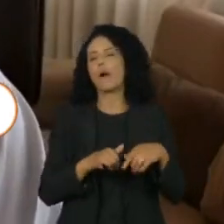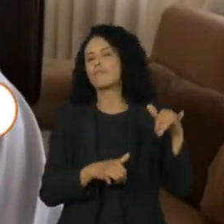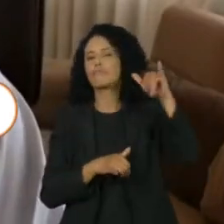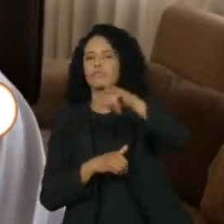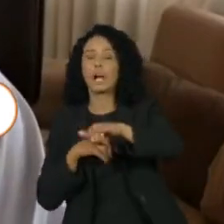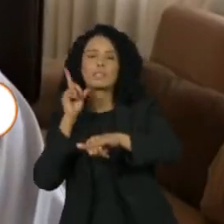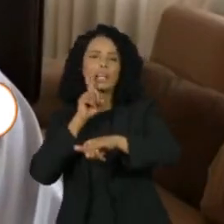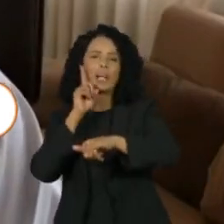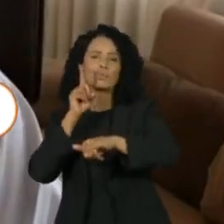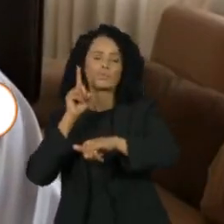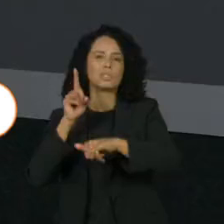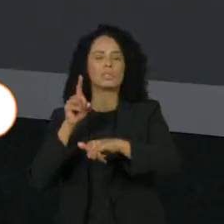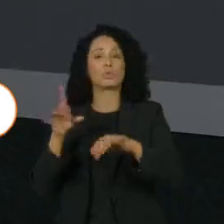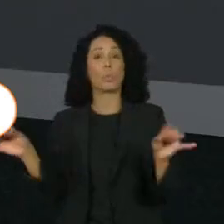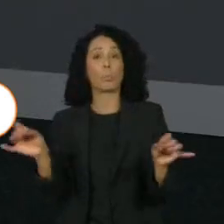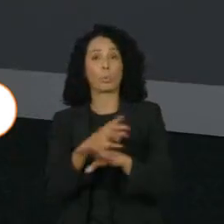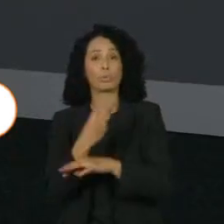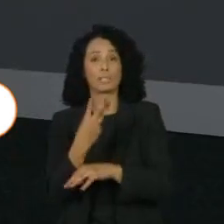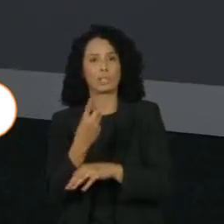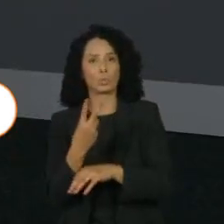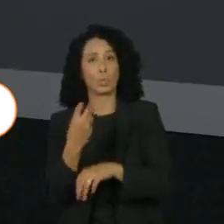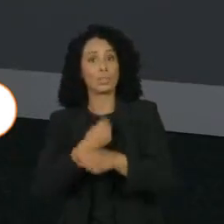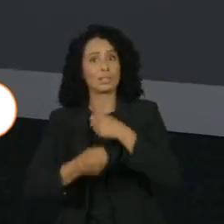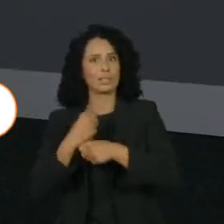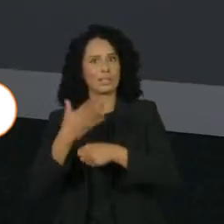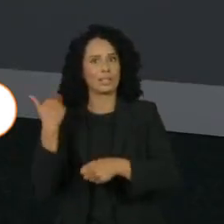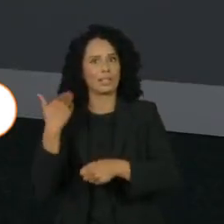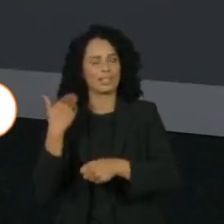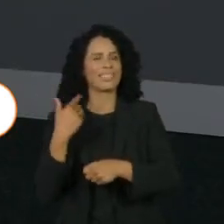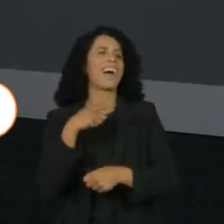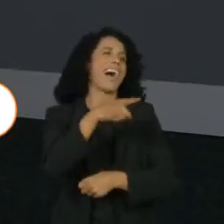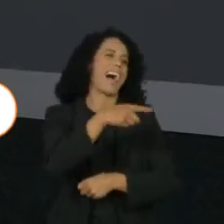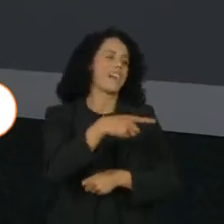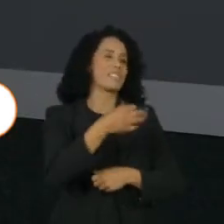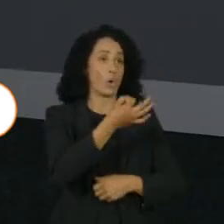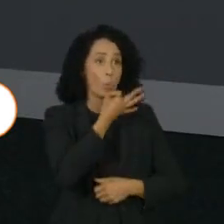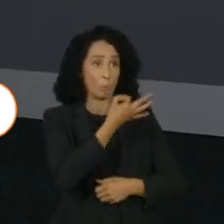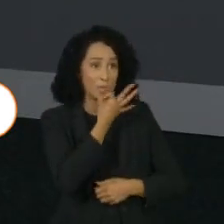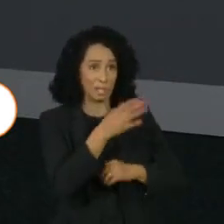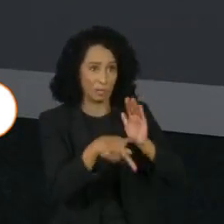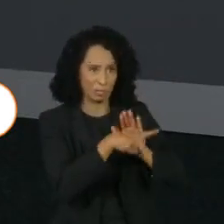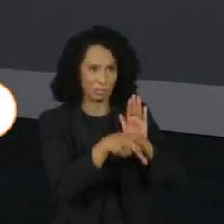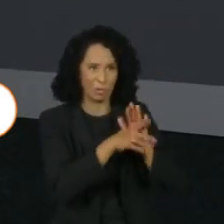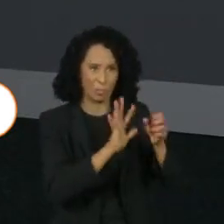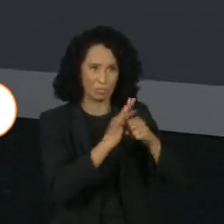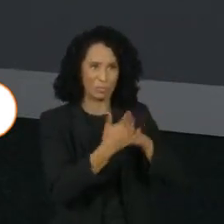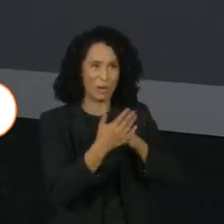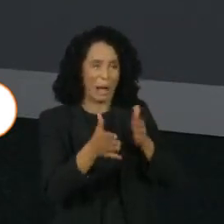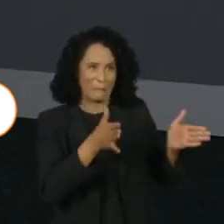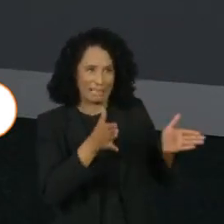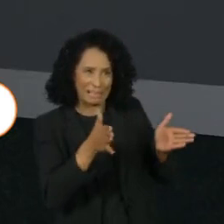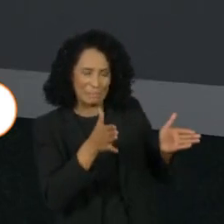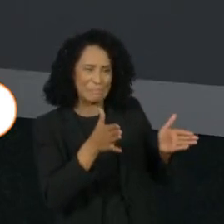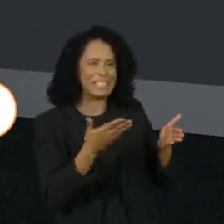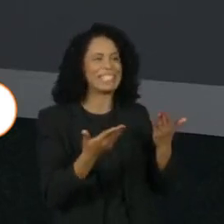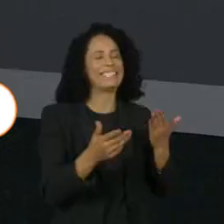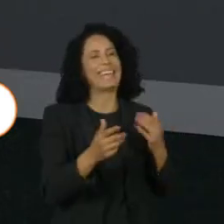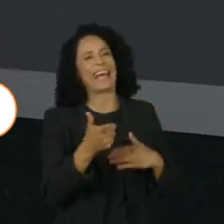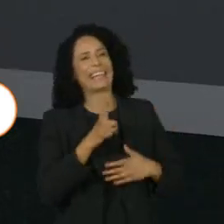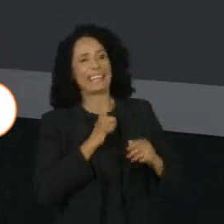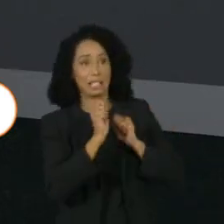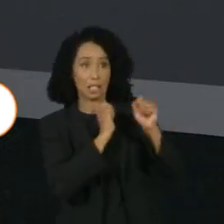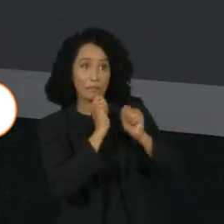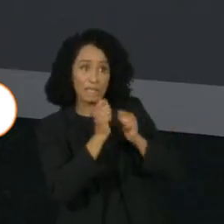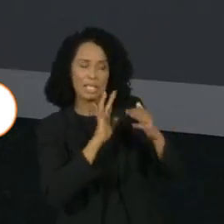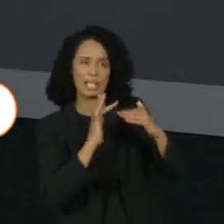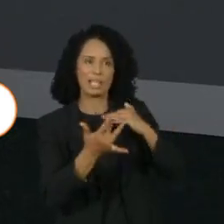anos atrás. Agora, a gente vê que o senhor é bem crítico quanto à pandemia, né? Tanto nas entrevistas, nas redes